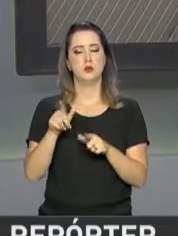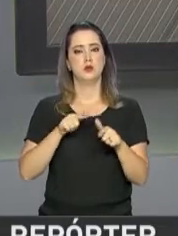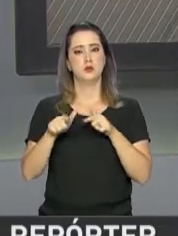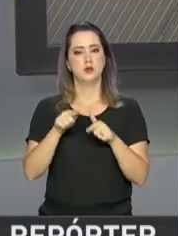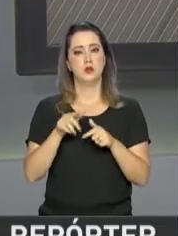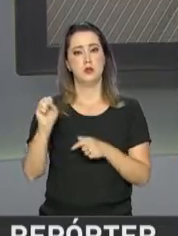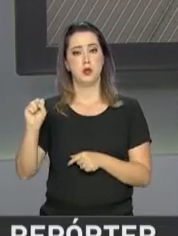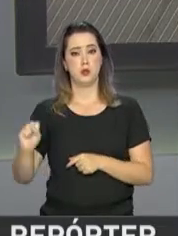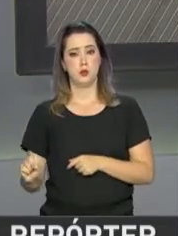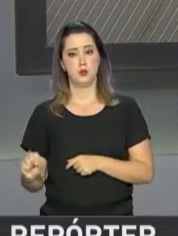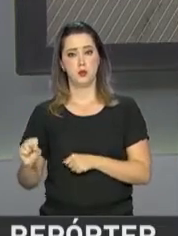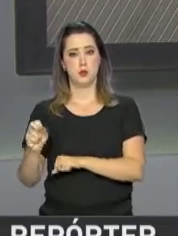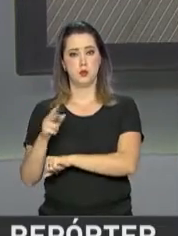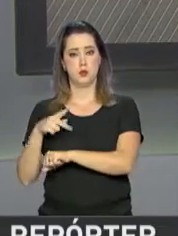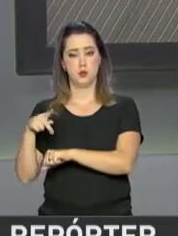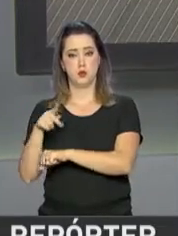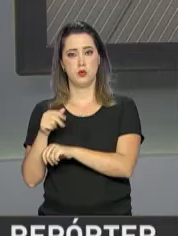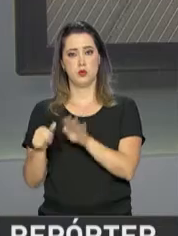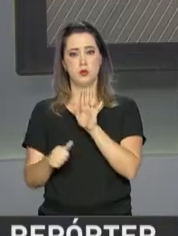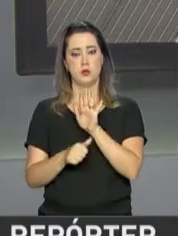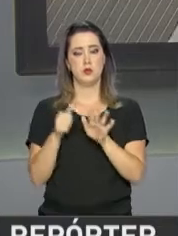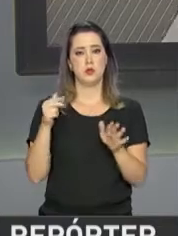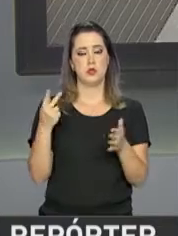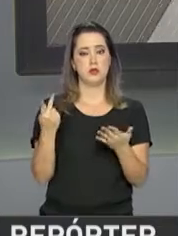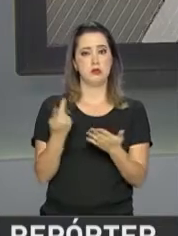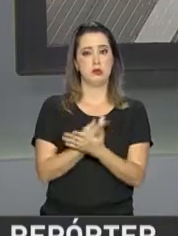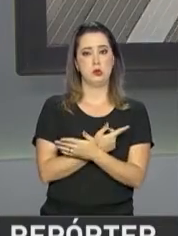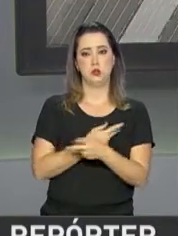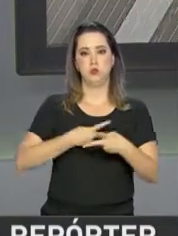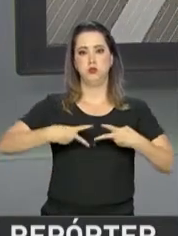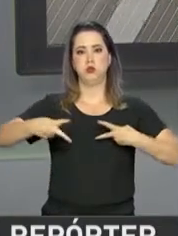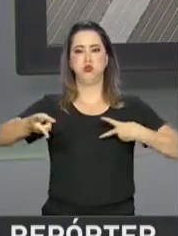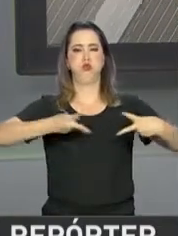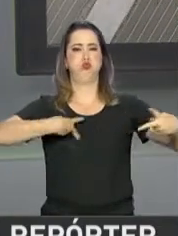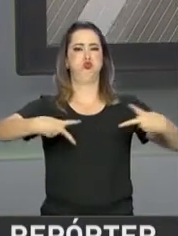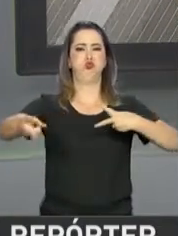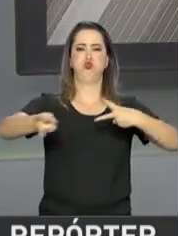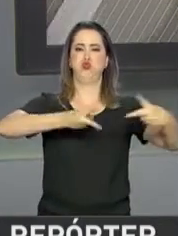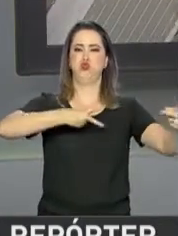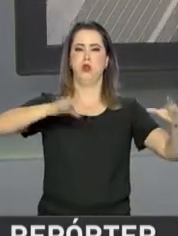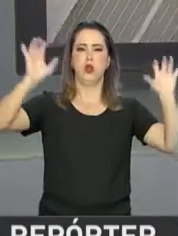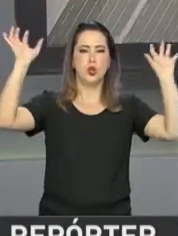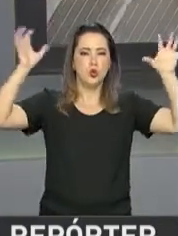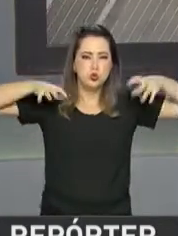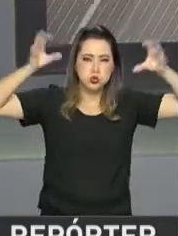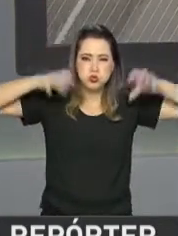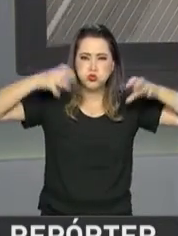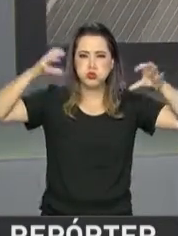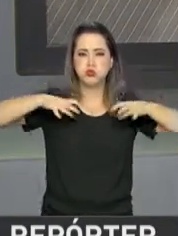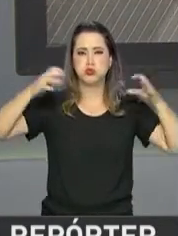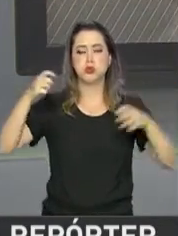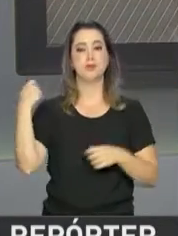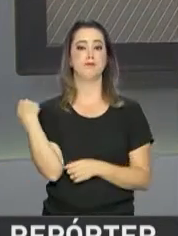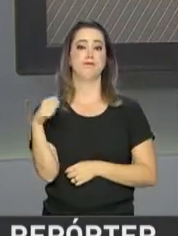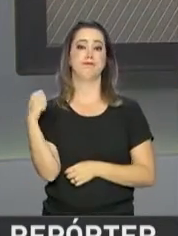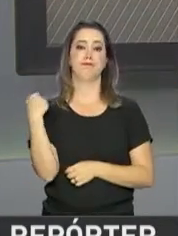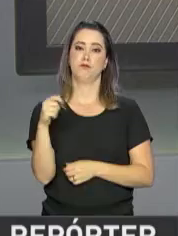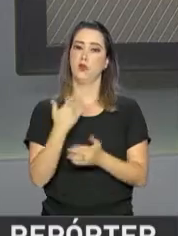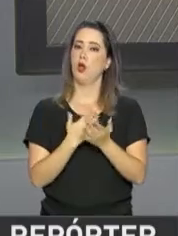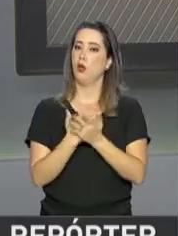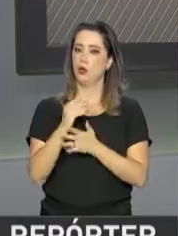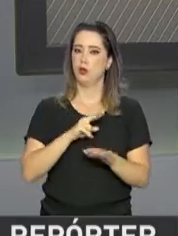na região sul do país desde as primeiras ocorrências de vendavais e forte chuvas no estado do rio grande do sul no início da